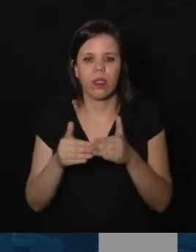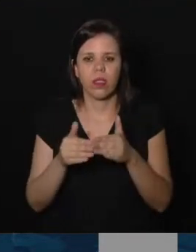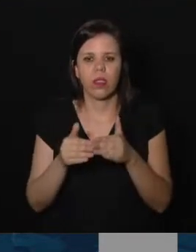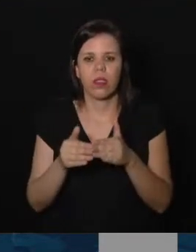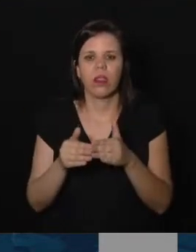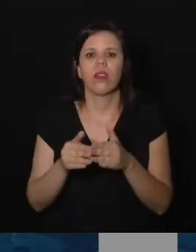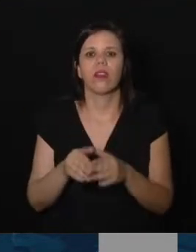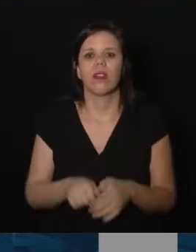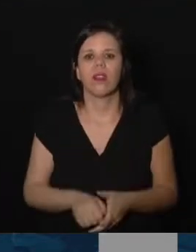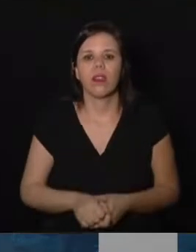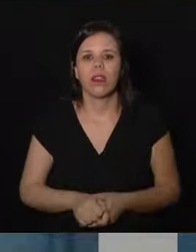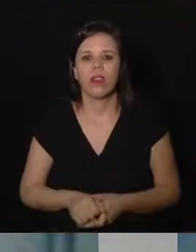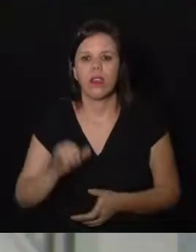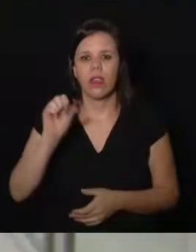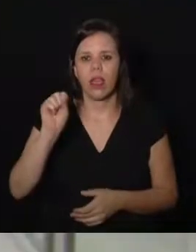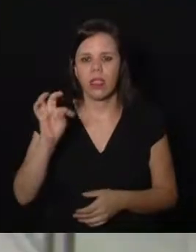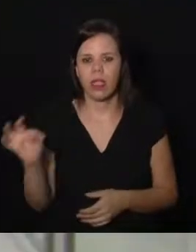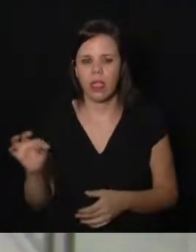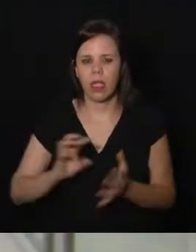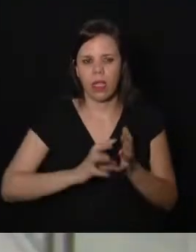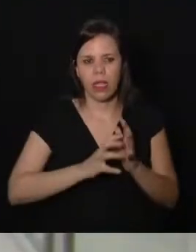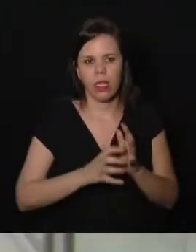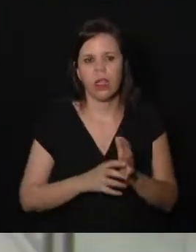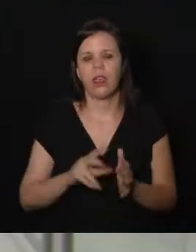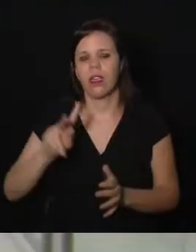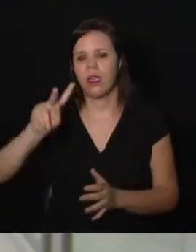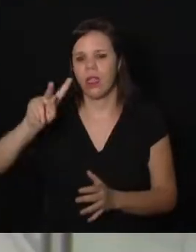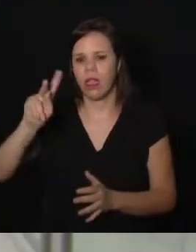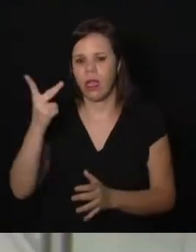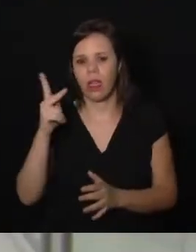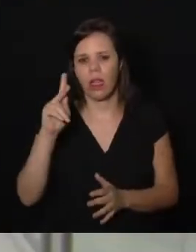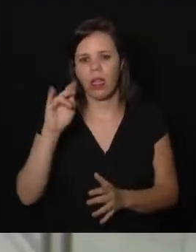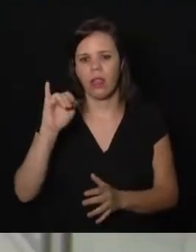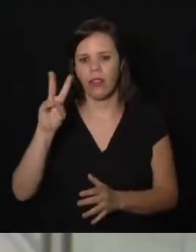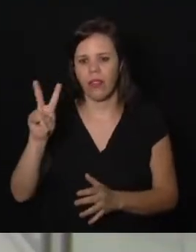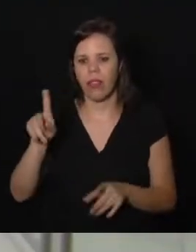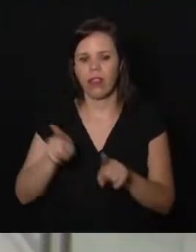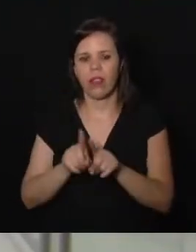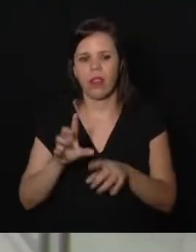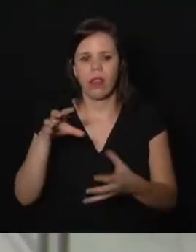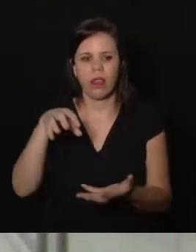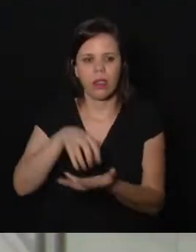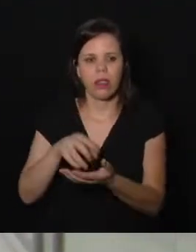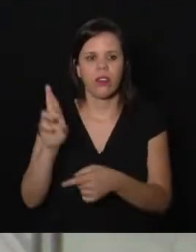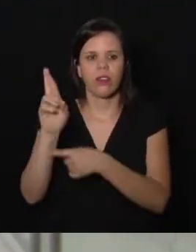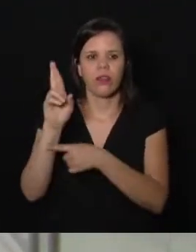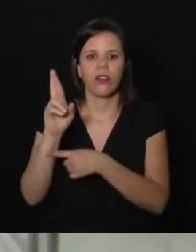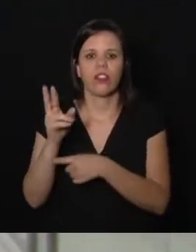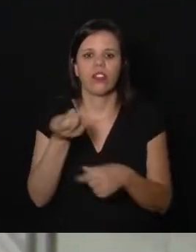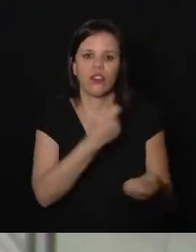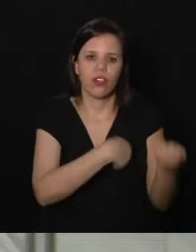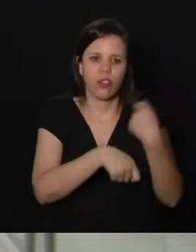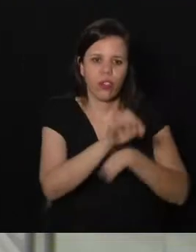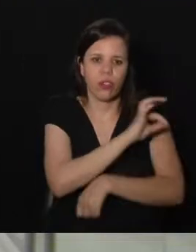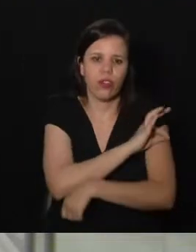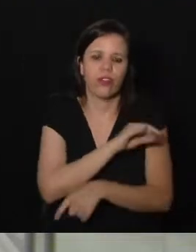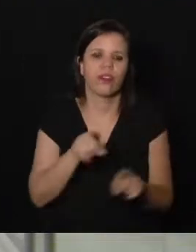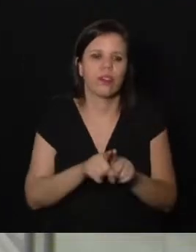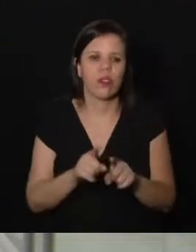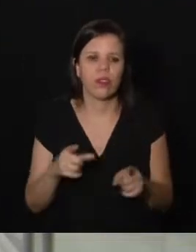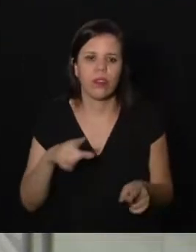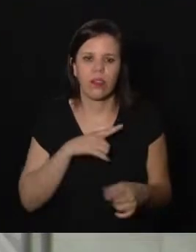IST, HIV e AIDS. O Centro de Referência é um exemplo, inclusive, de gestão pública para muitas cidades. É um